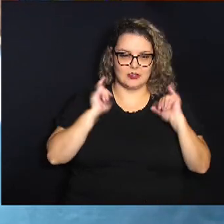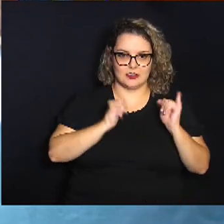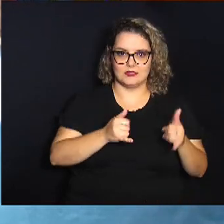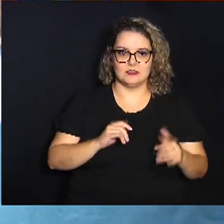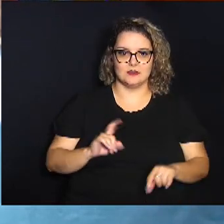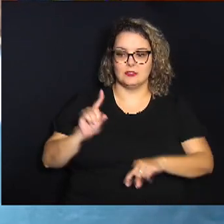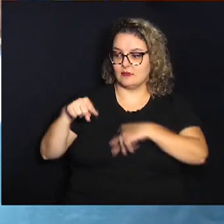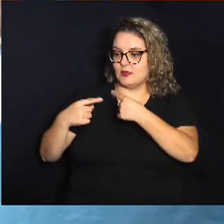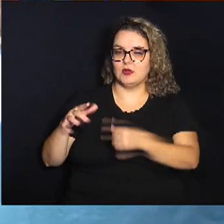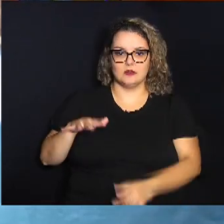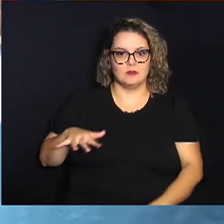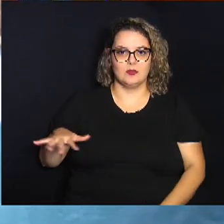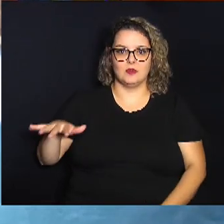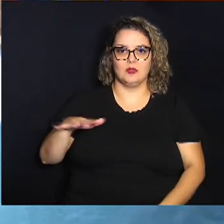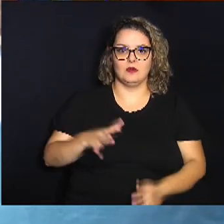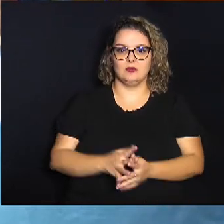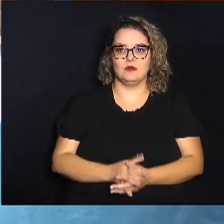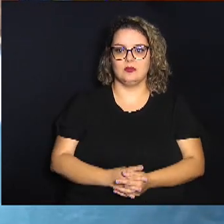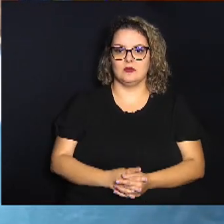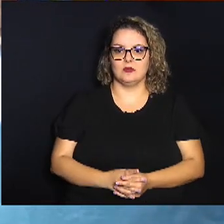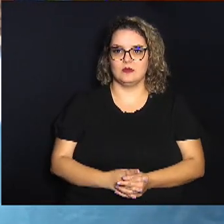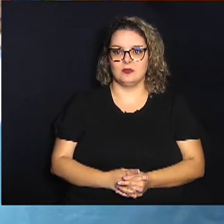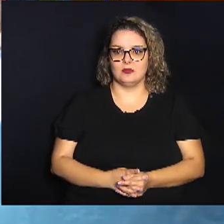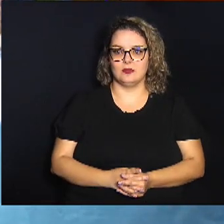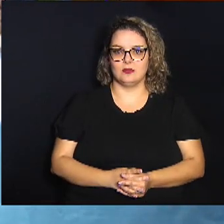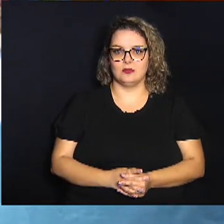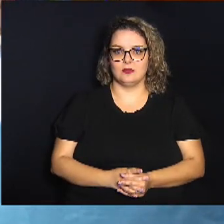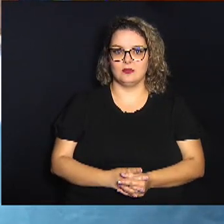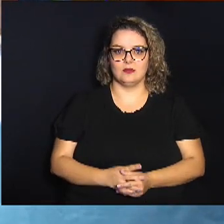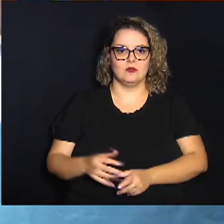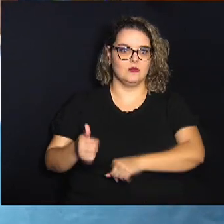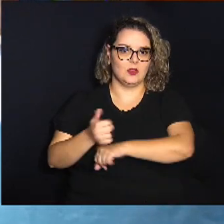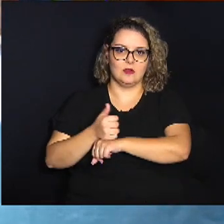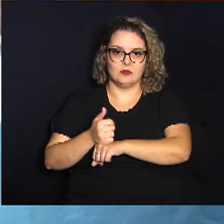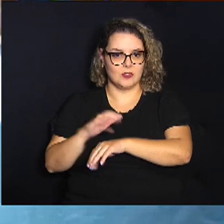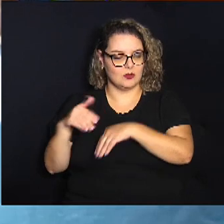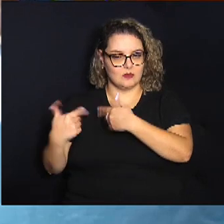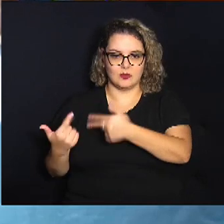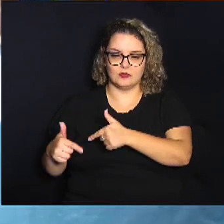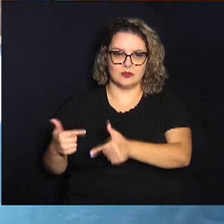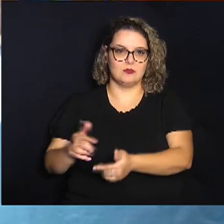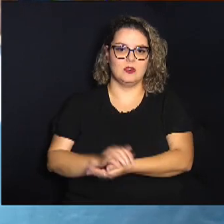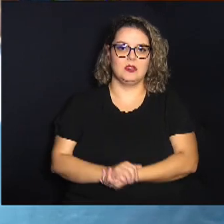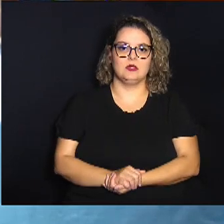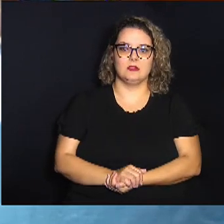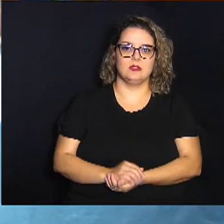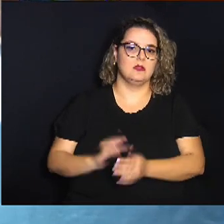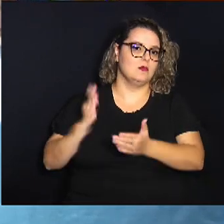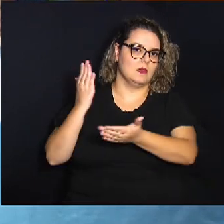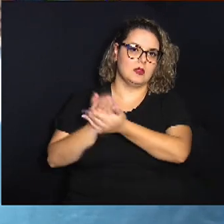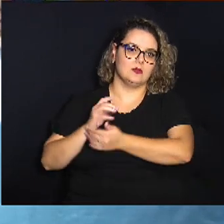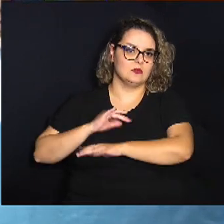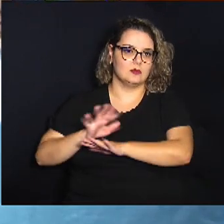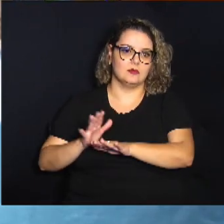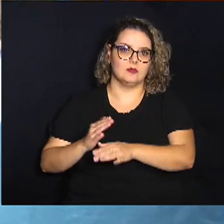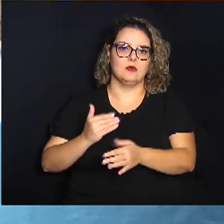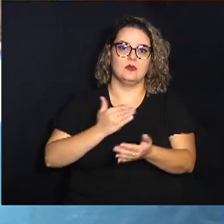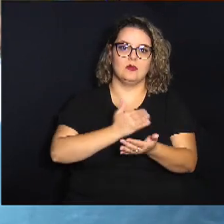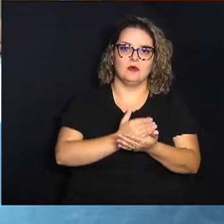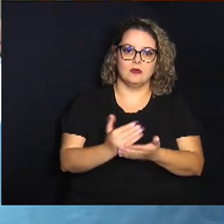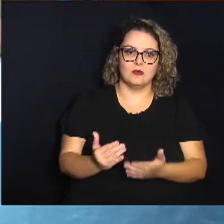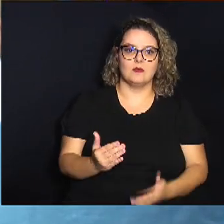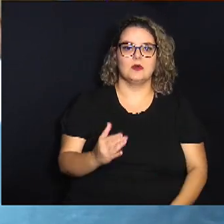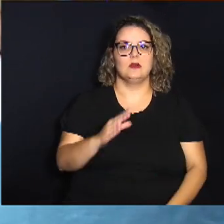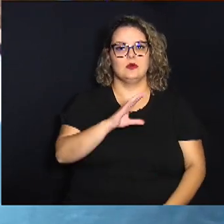outra profissão, num outro trabalho, e de repente pegou e falou, não, vou fazer o que eu